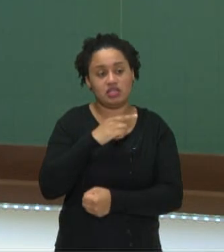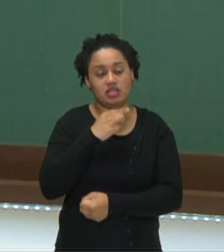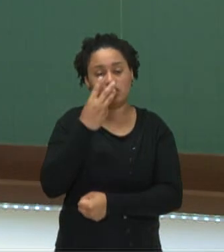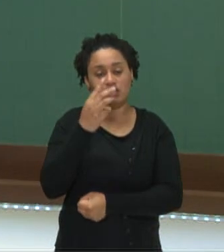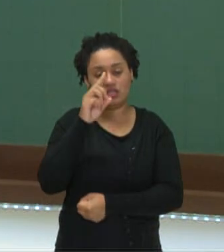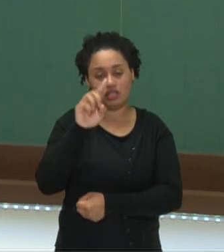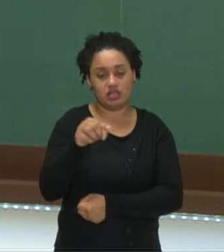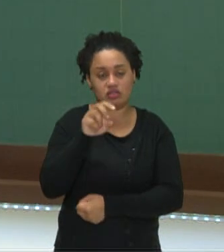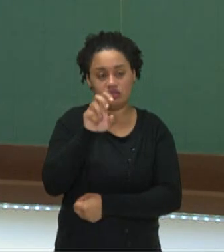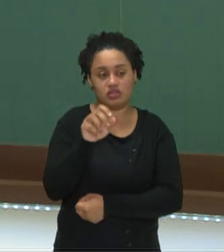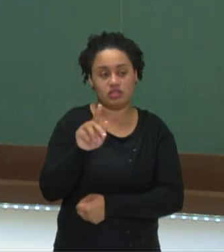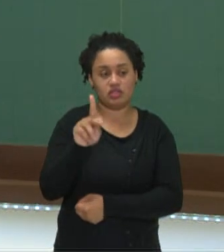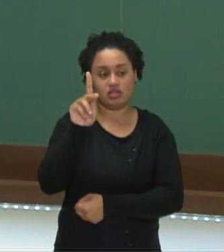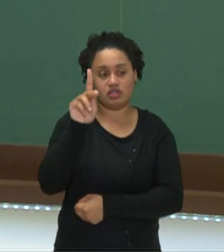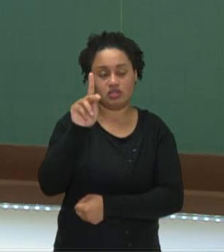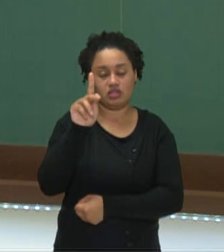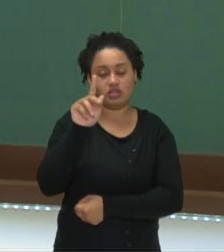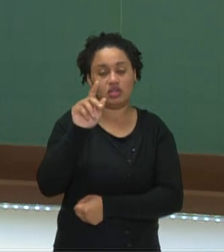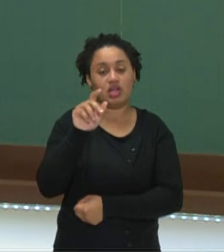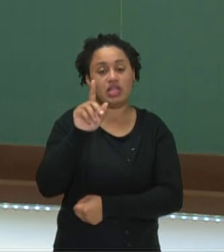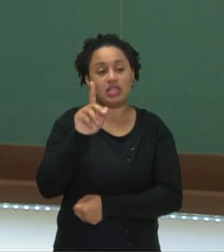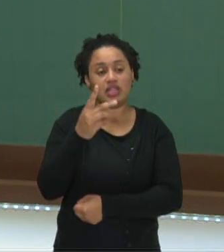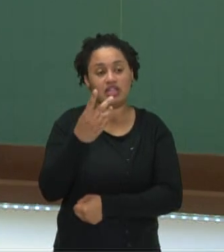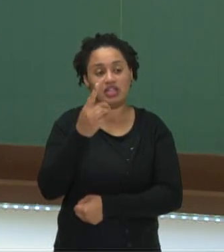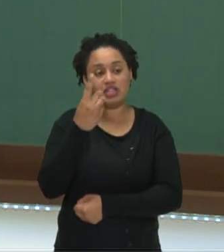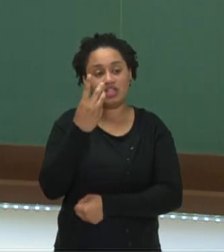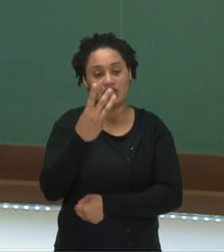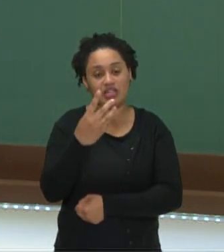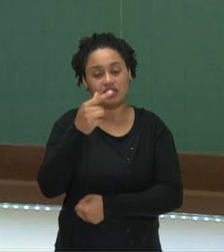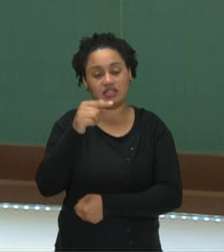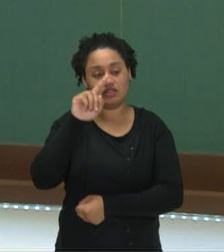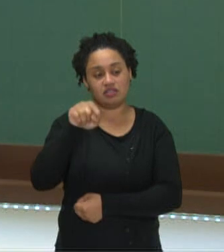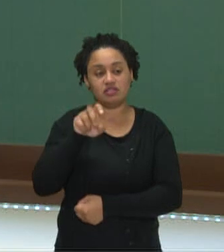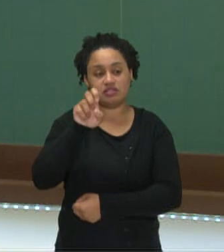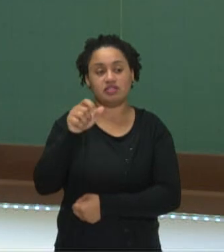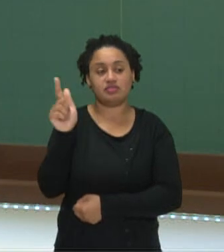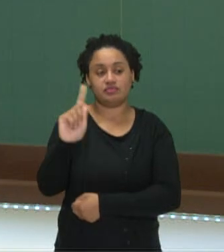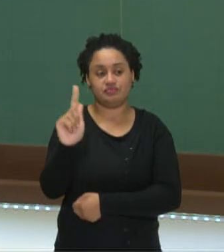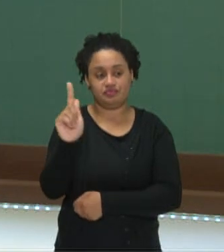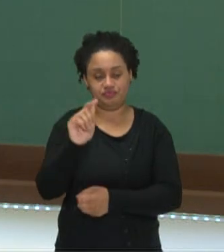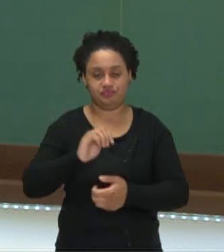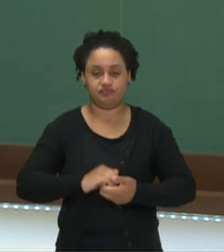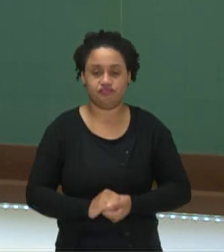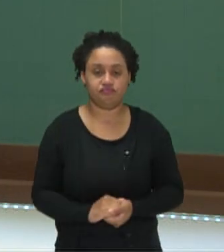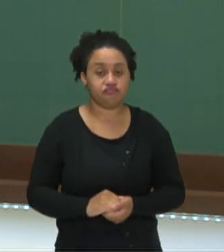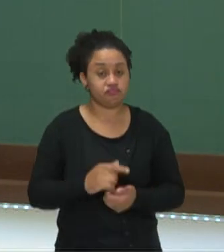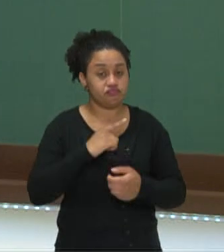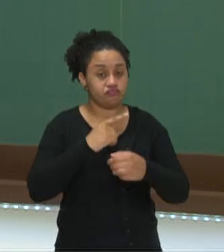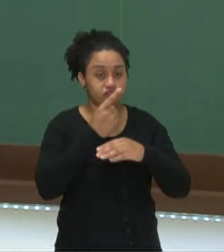que 37,5 gramas. Então, aqui a presença da fração 1/4.